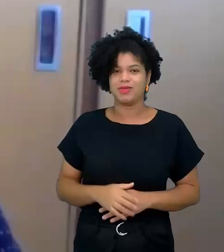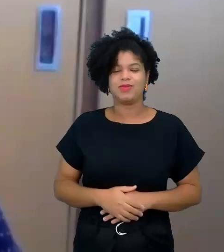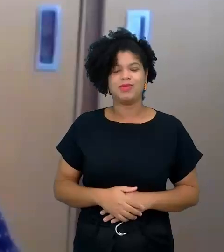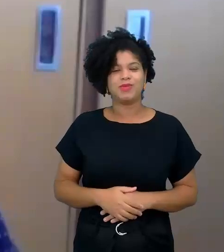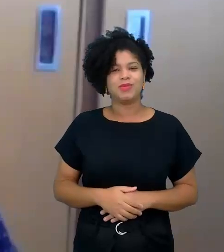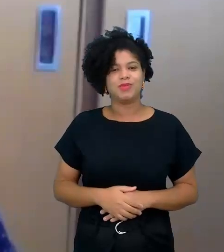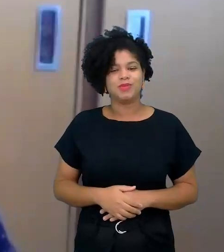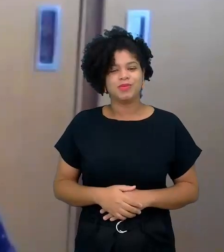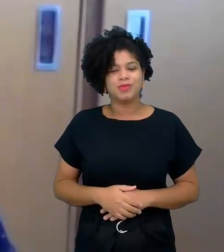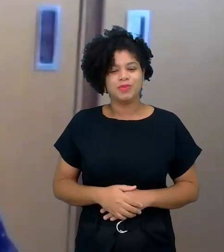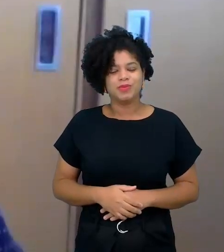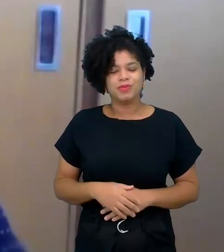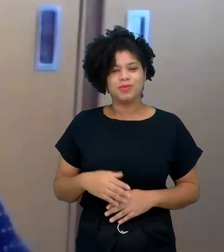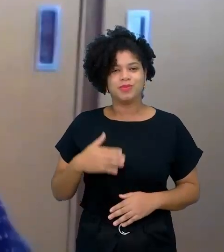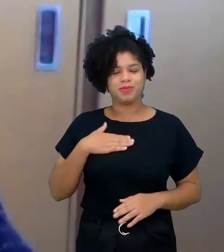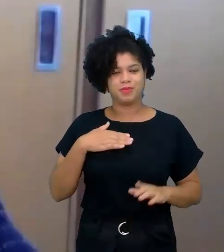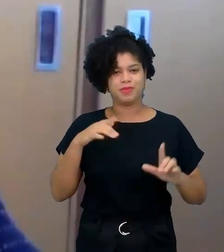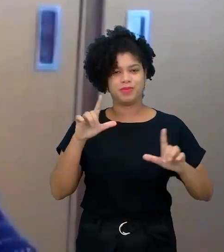aqui.